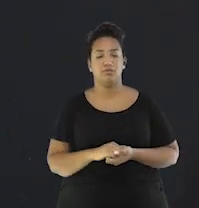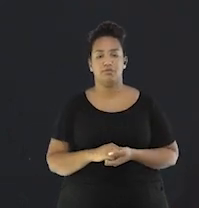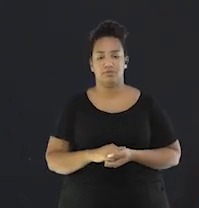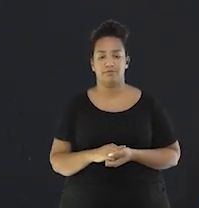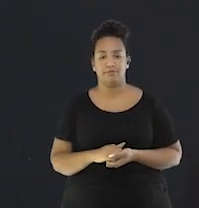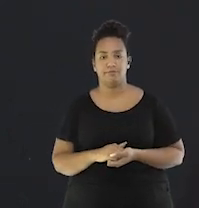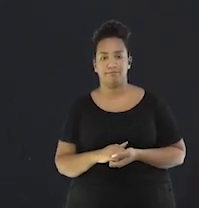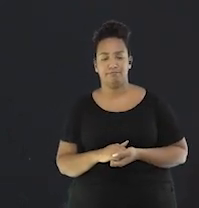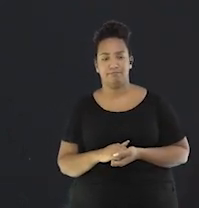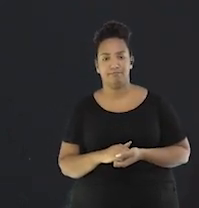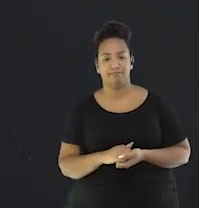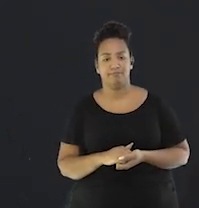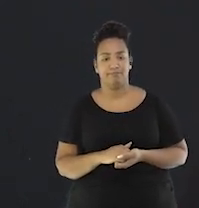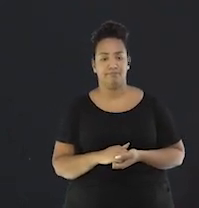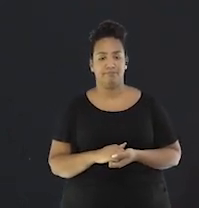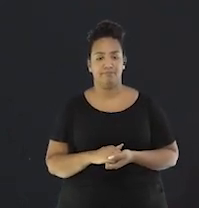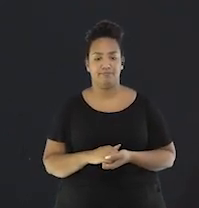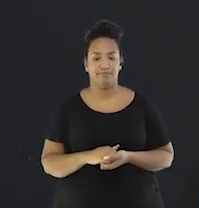trás.